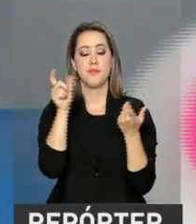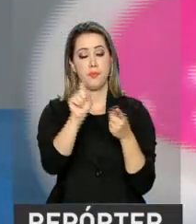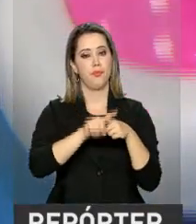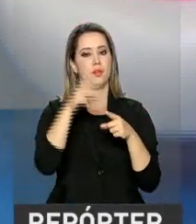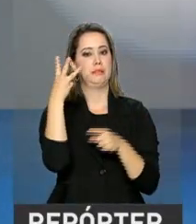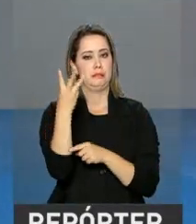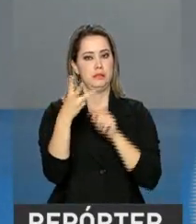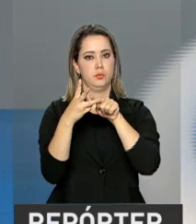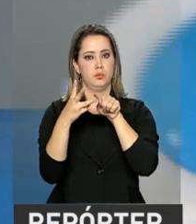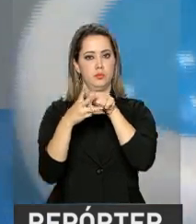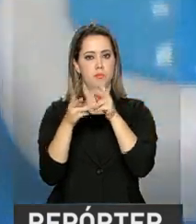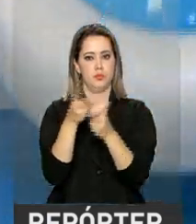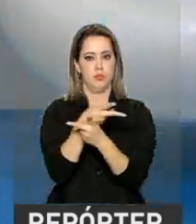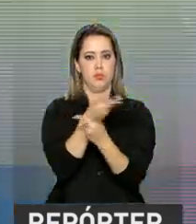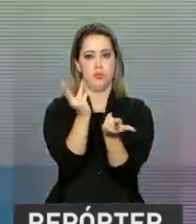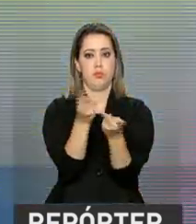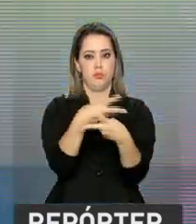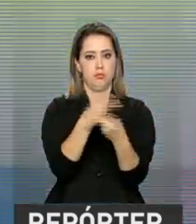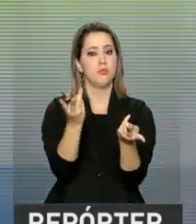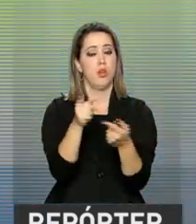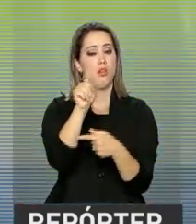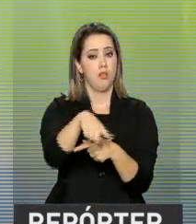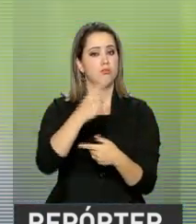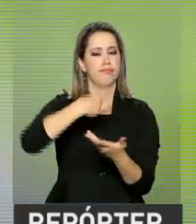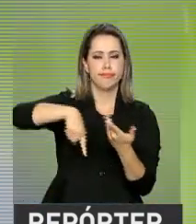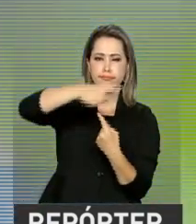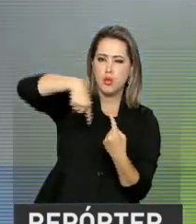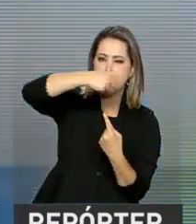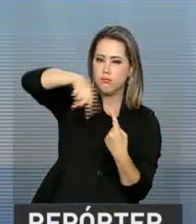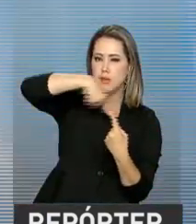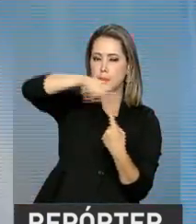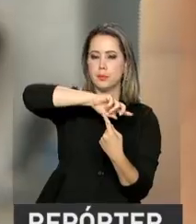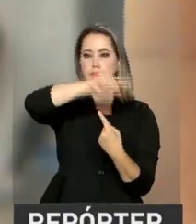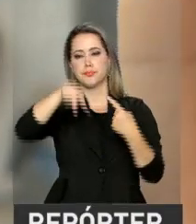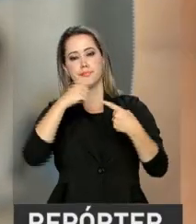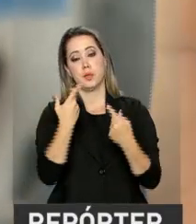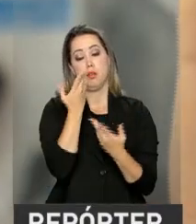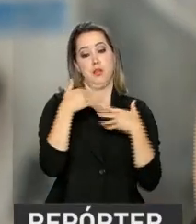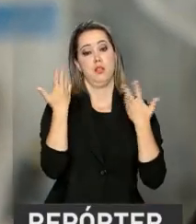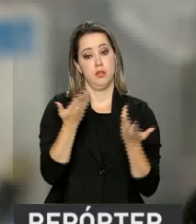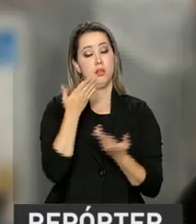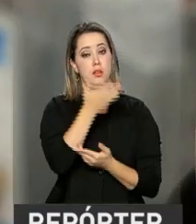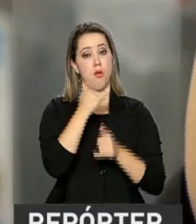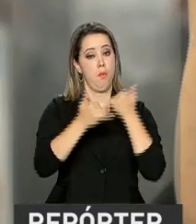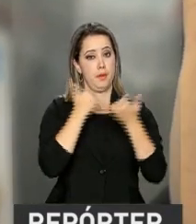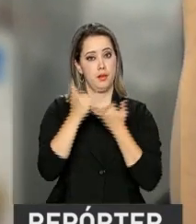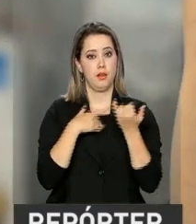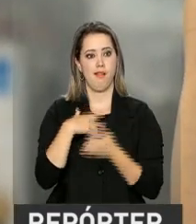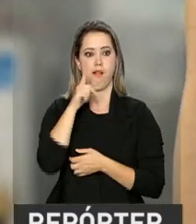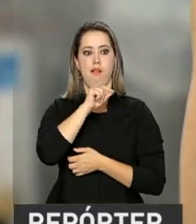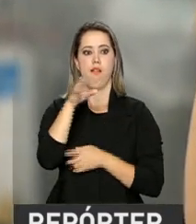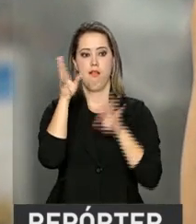Com três pontas, a graça do hand spinner é fazê-los girar em diversas posições. Assim, o brinquedo tem